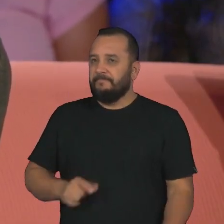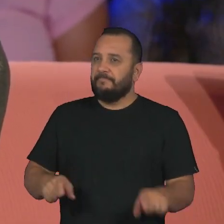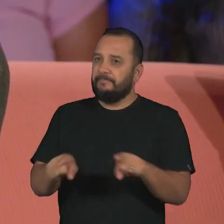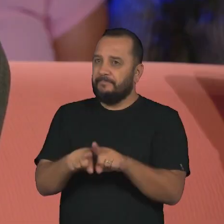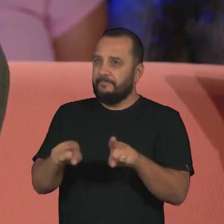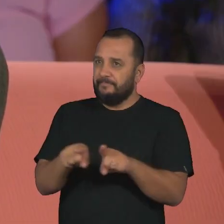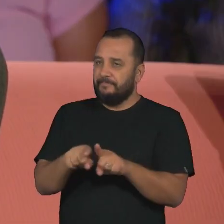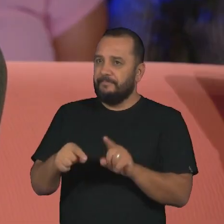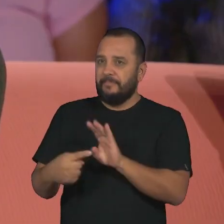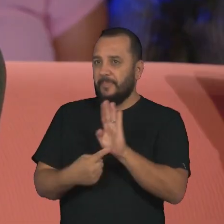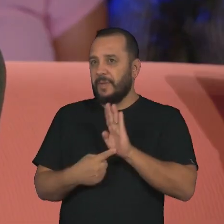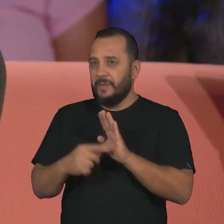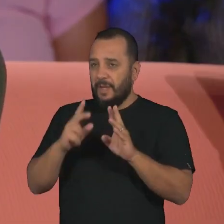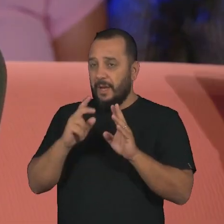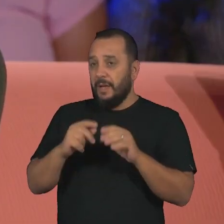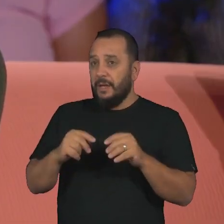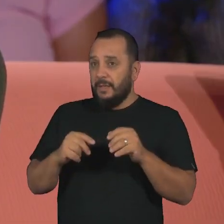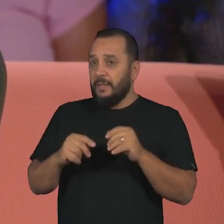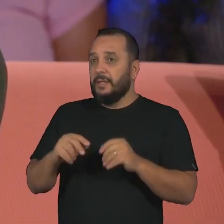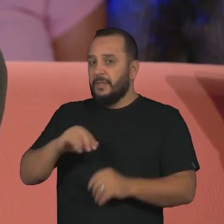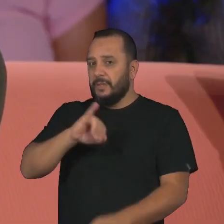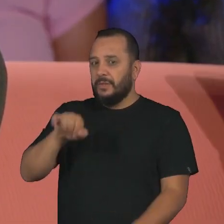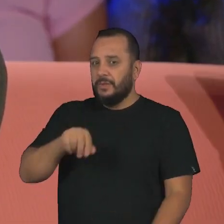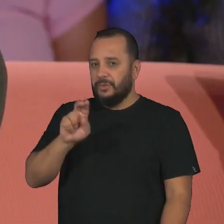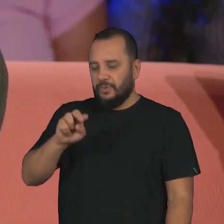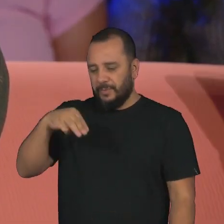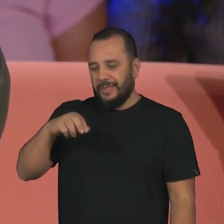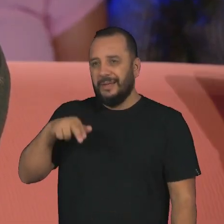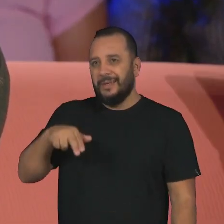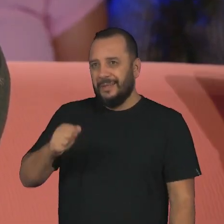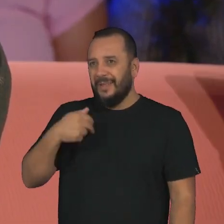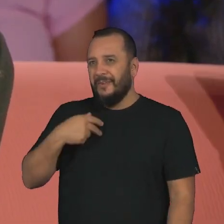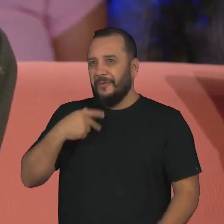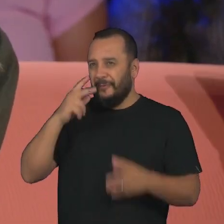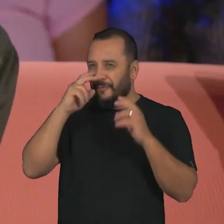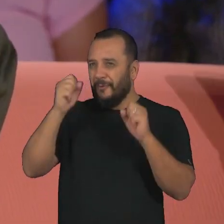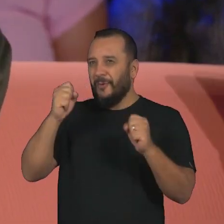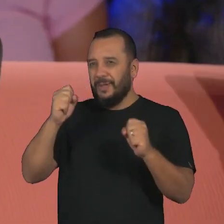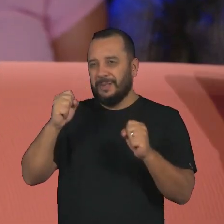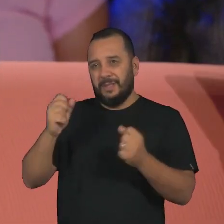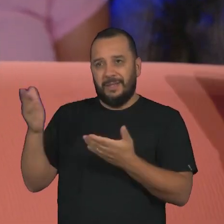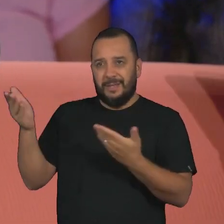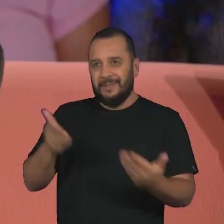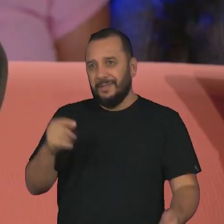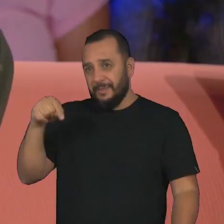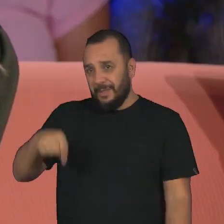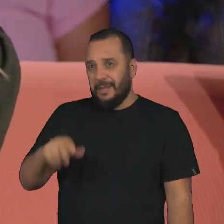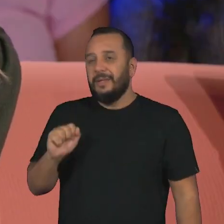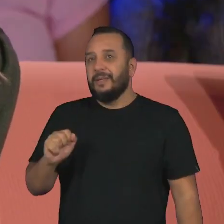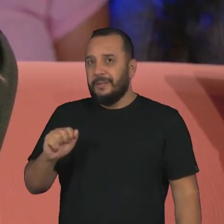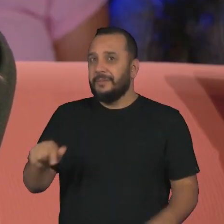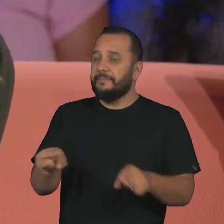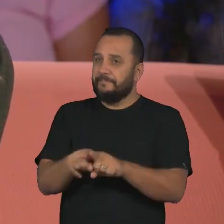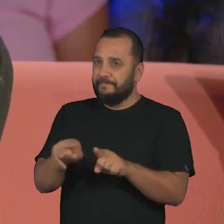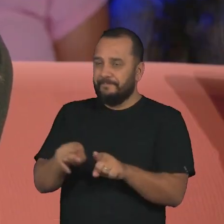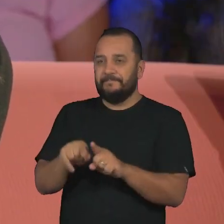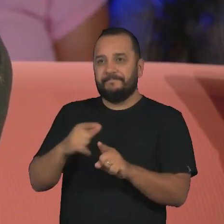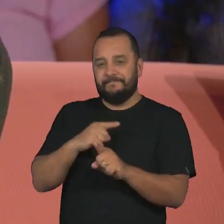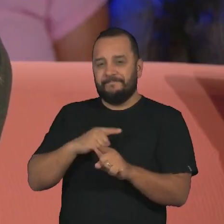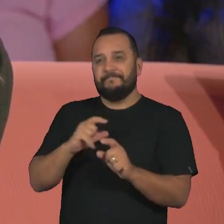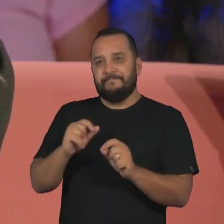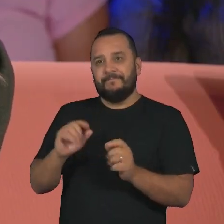essa força da Jumana para cá, a gente está vendo o quanto que você distanciar, na verdade, você aproxima, né,